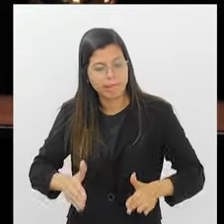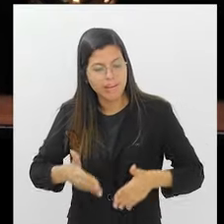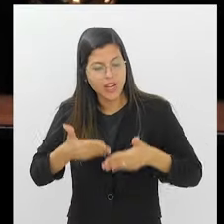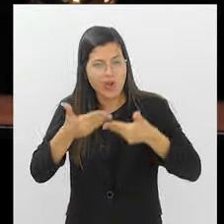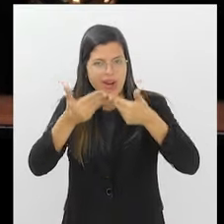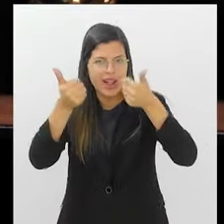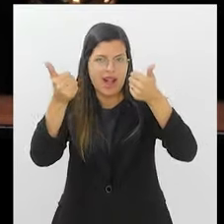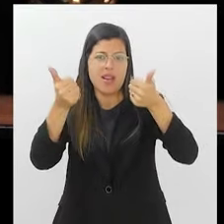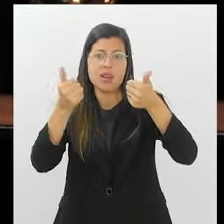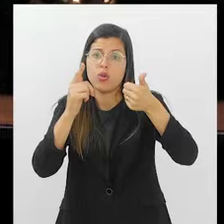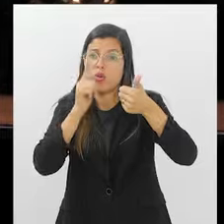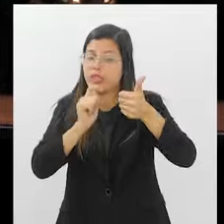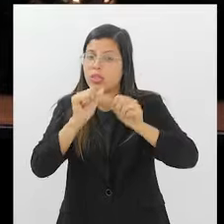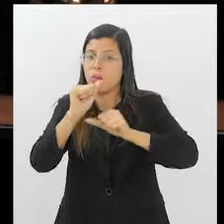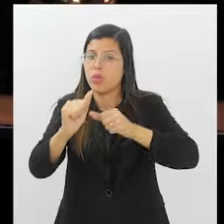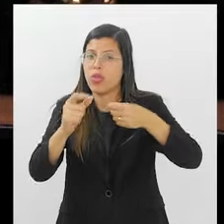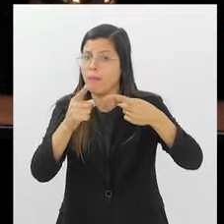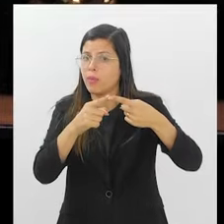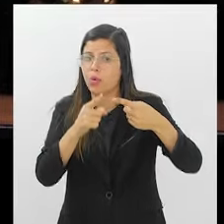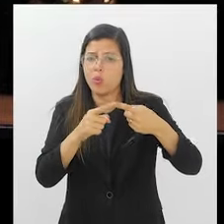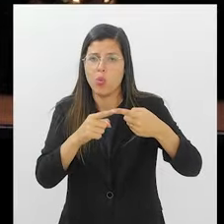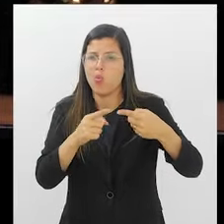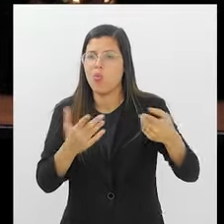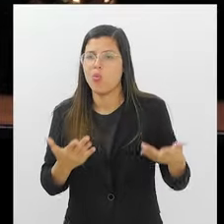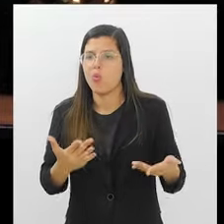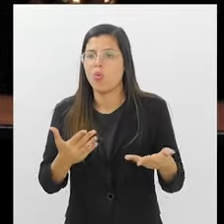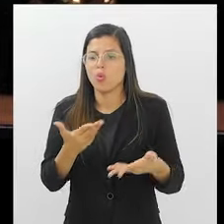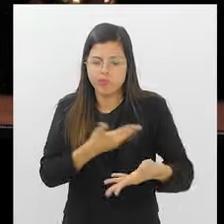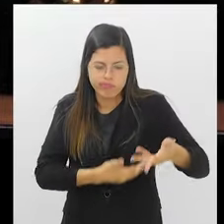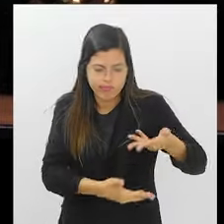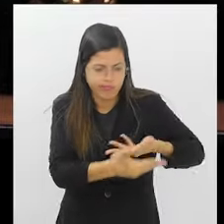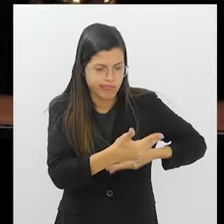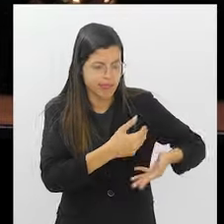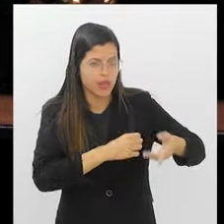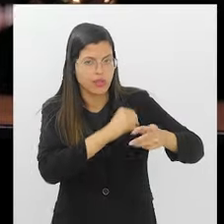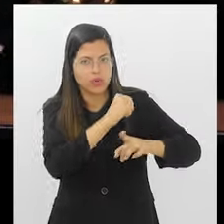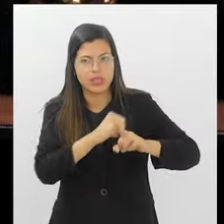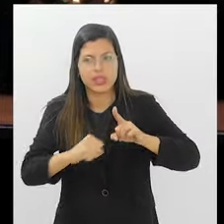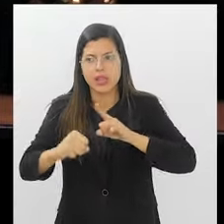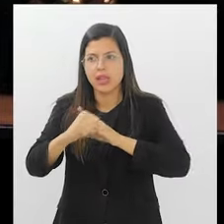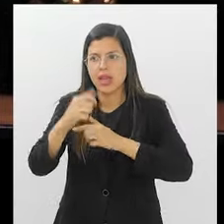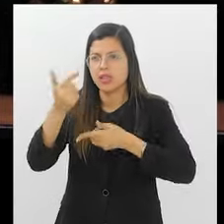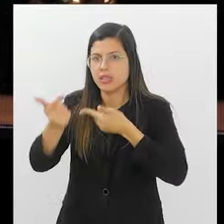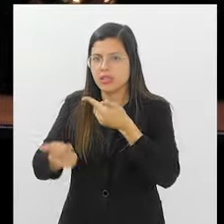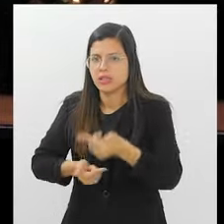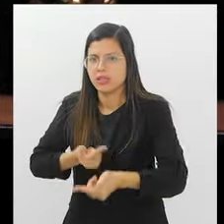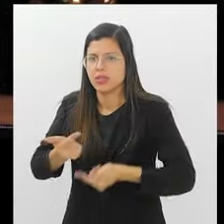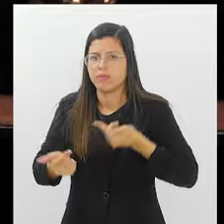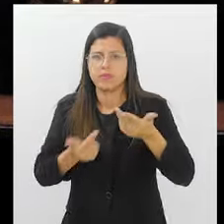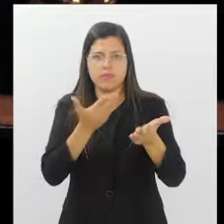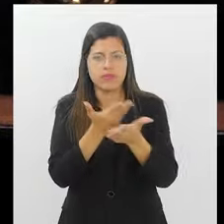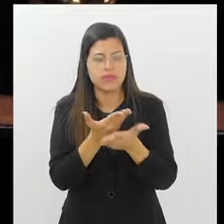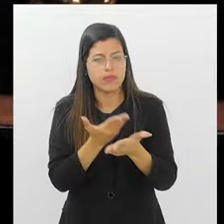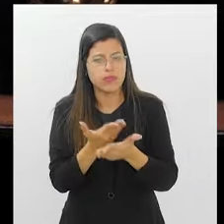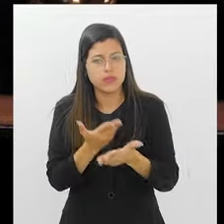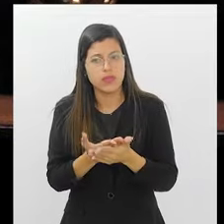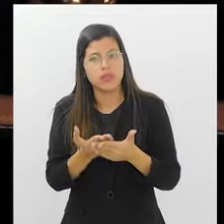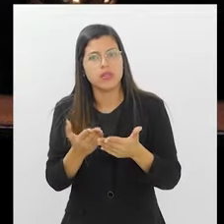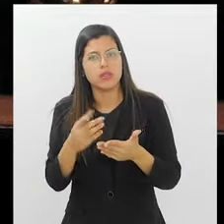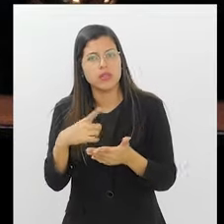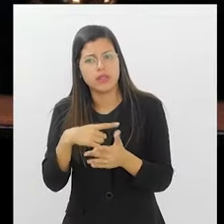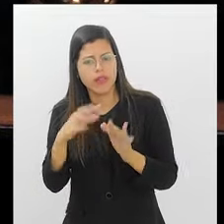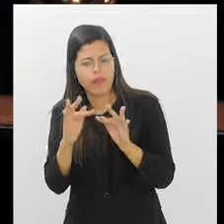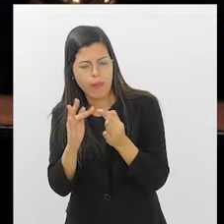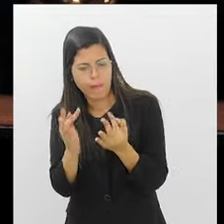Ou seja, participar, se envolver da sociedade, trabalhar, estudar,